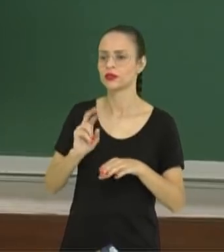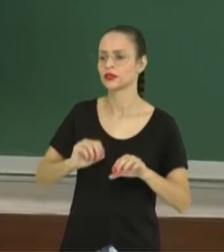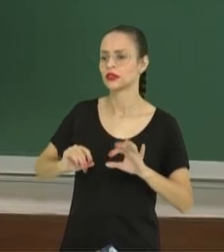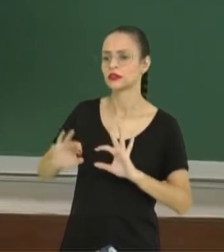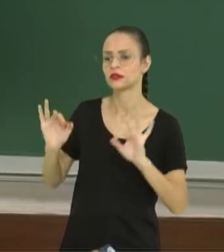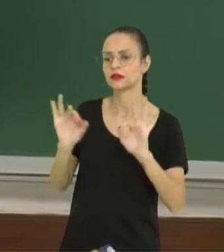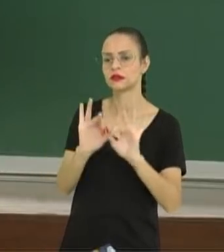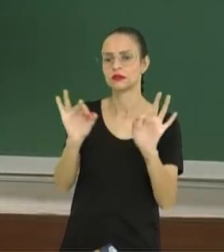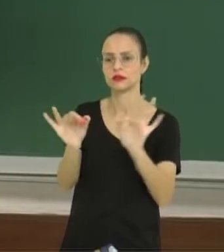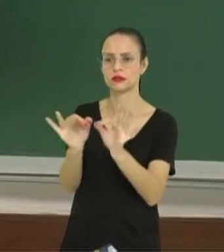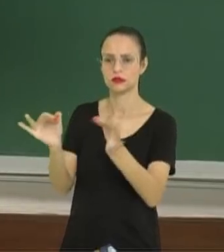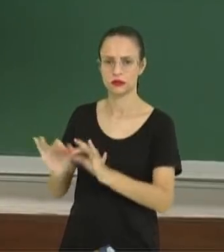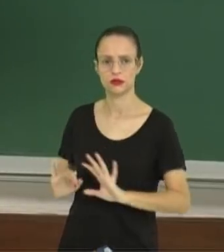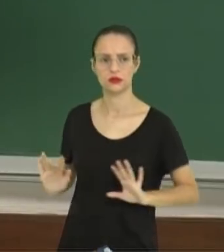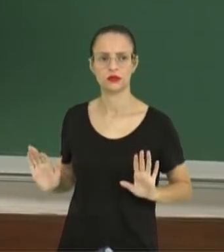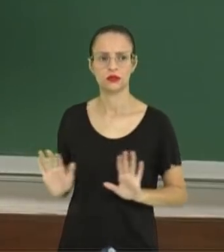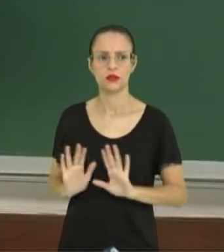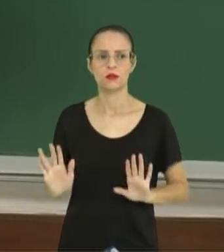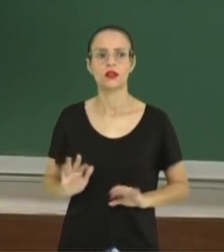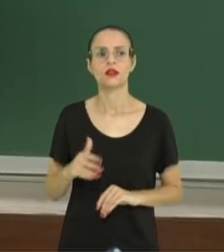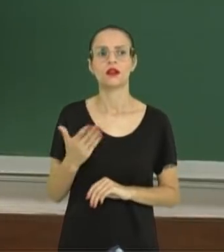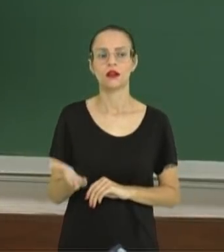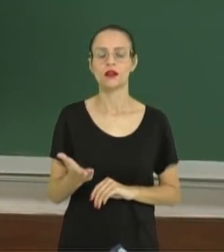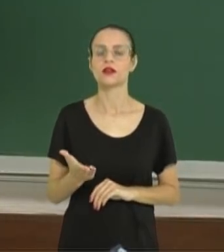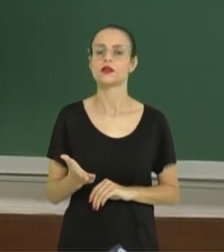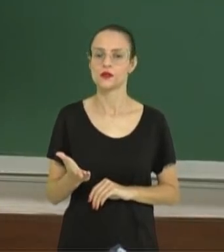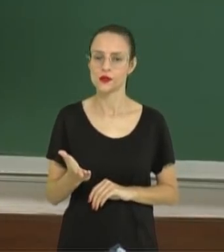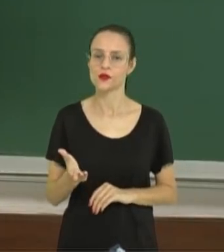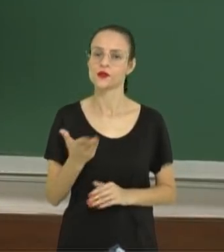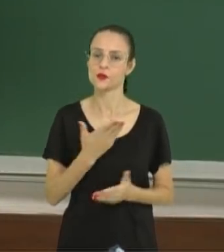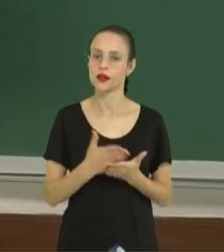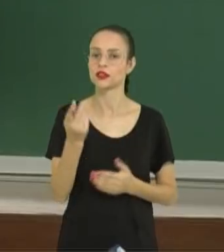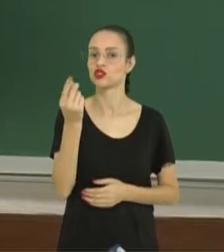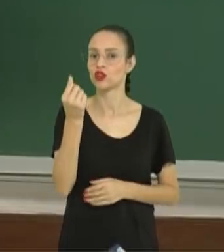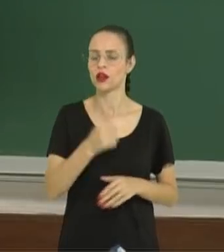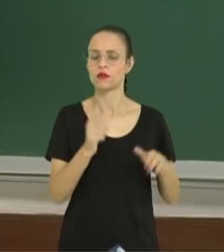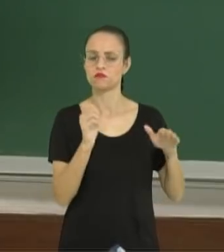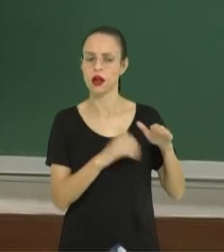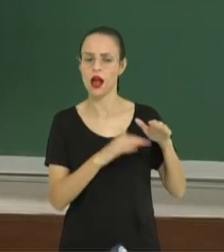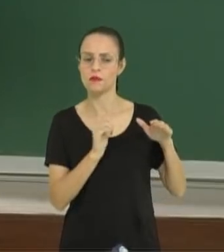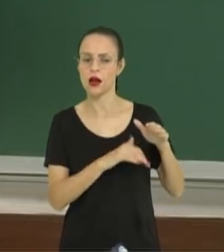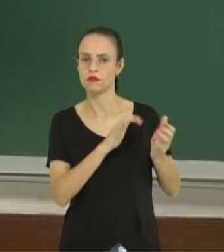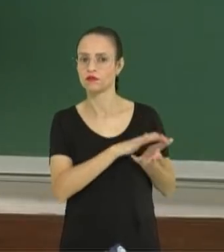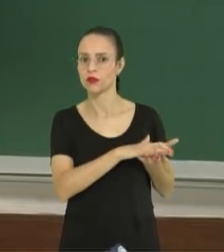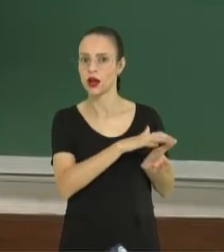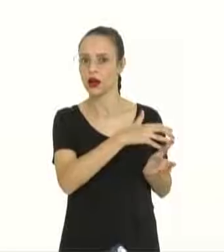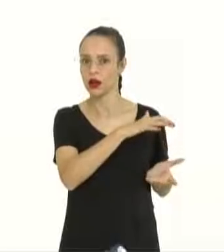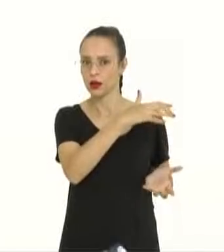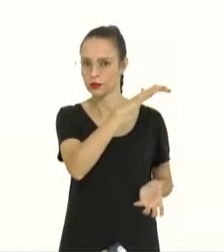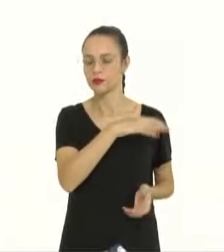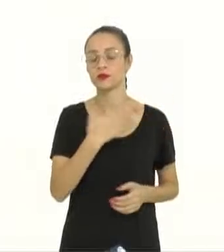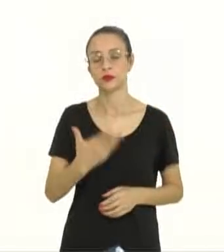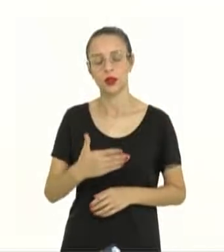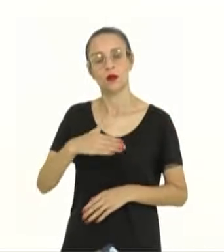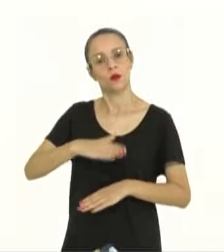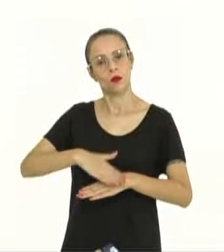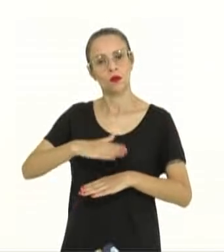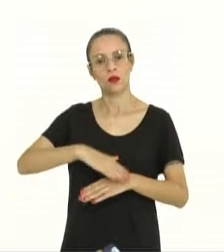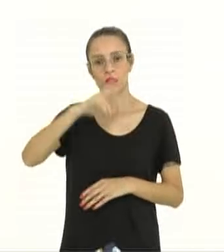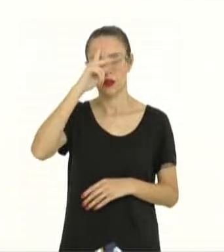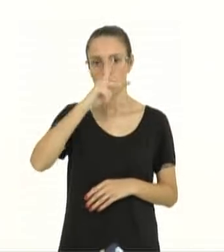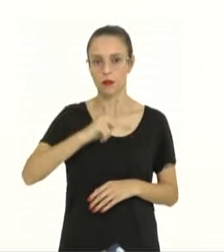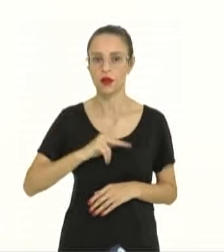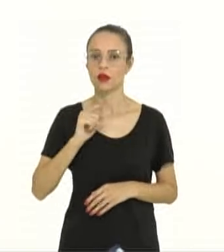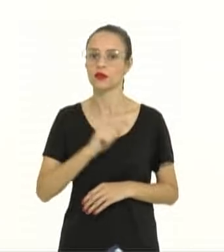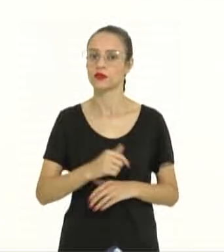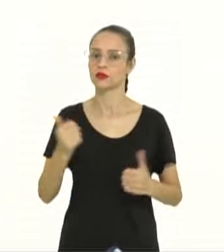distribuição da produção, né, para acúmulo de riqueza. A lógica da produção autossuficiente, né, que eu falei dos feudos,